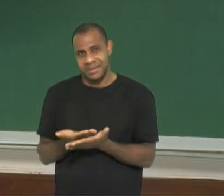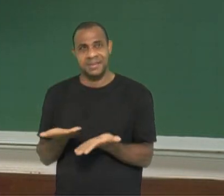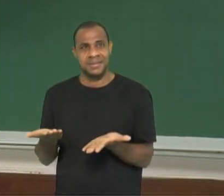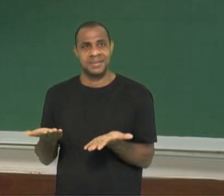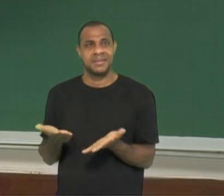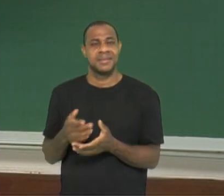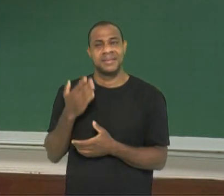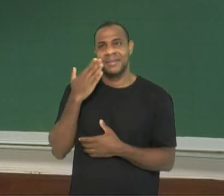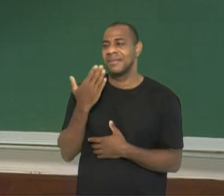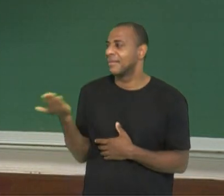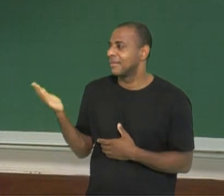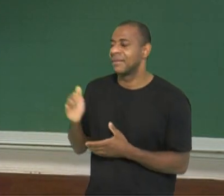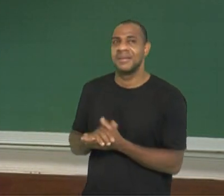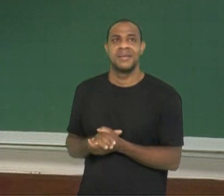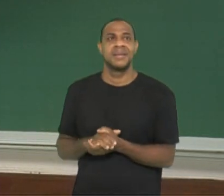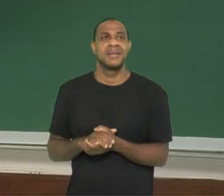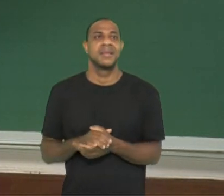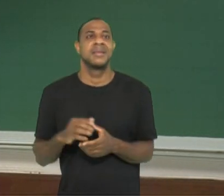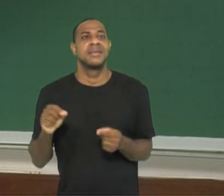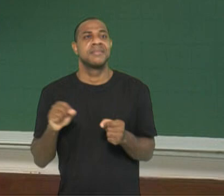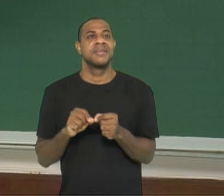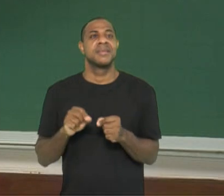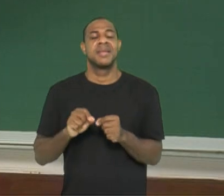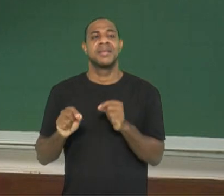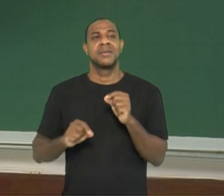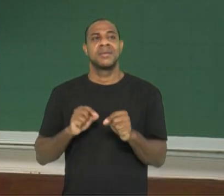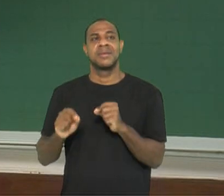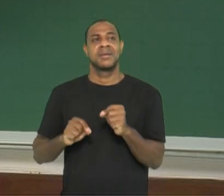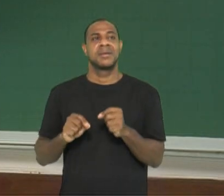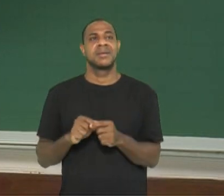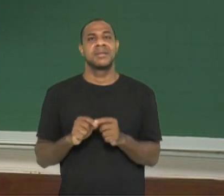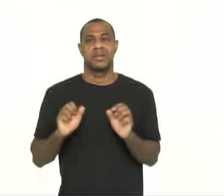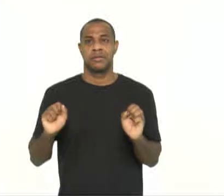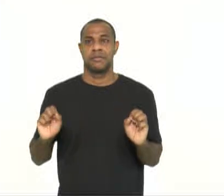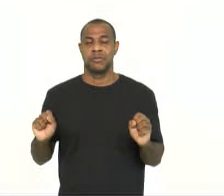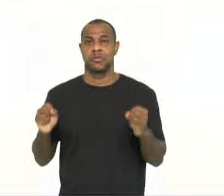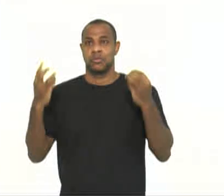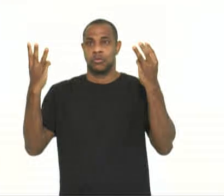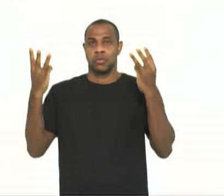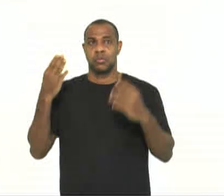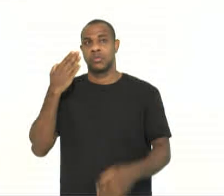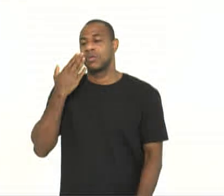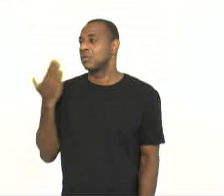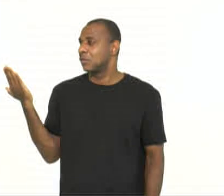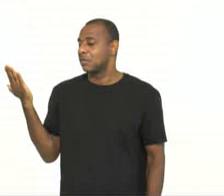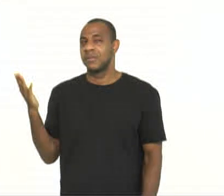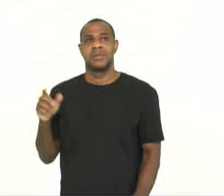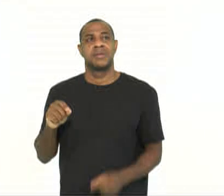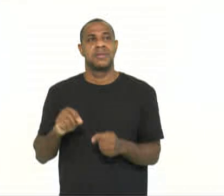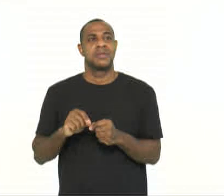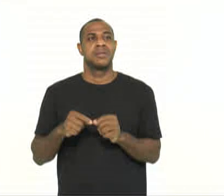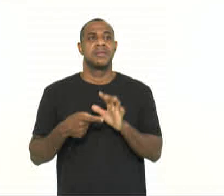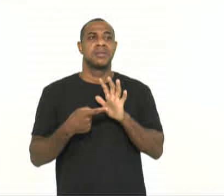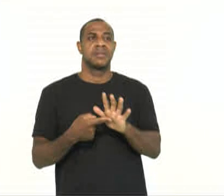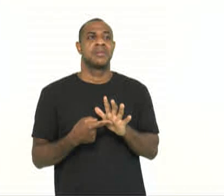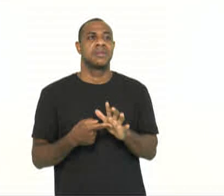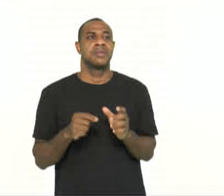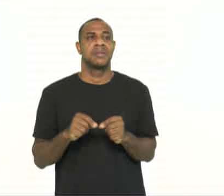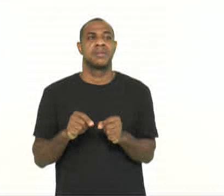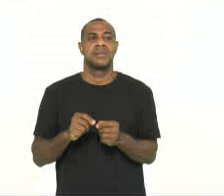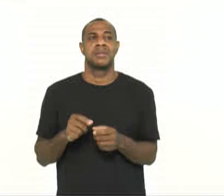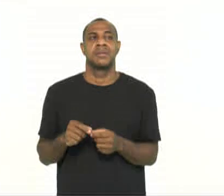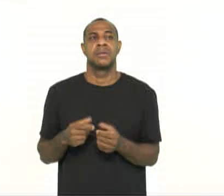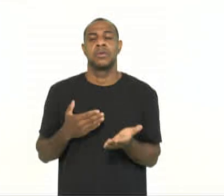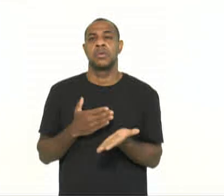Então, quer dizer, eles fizeram nesse festival, os dois, né? O pessoal estava esperando que no festival ia ser tocado bossa nova, mas